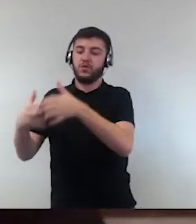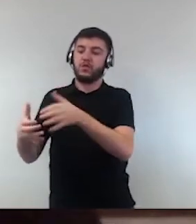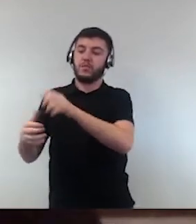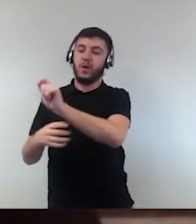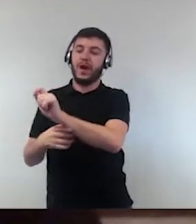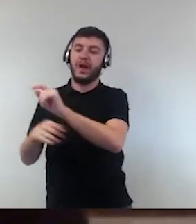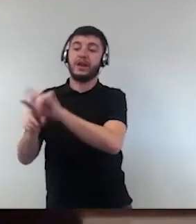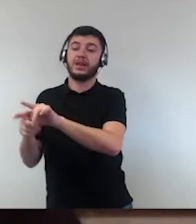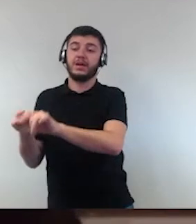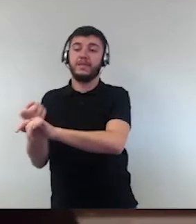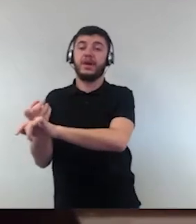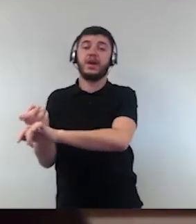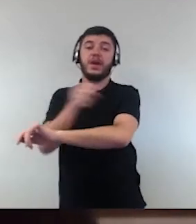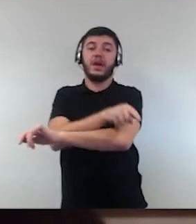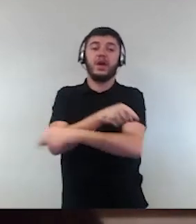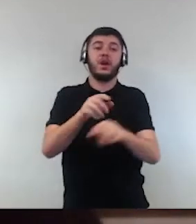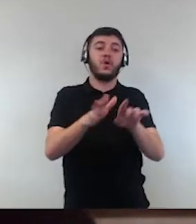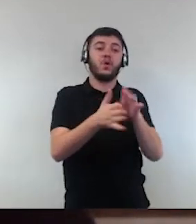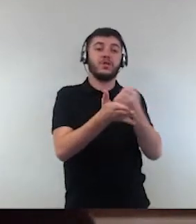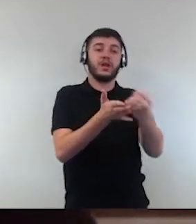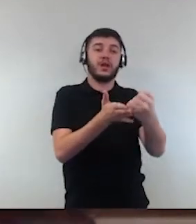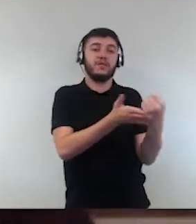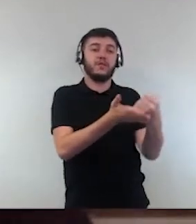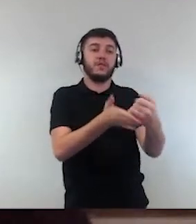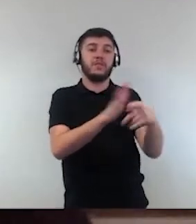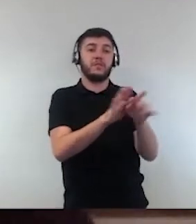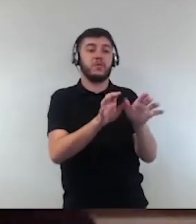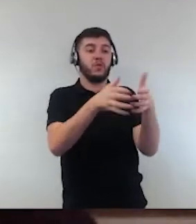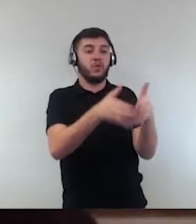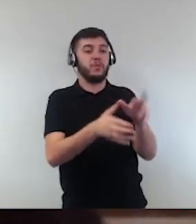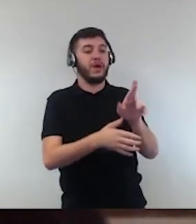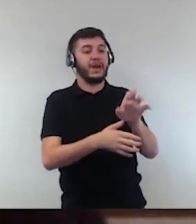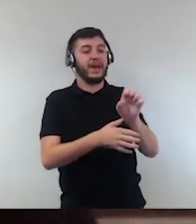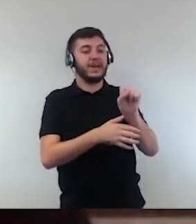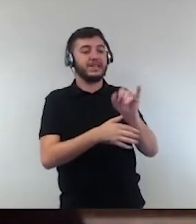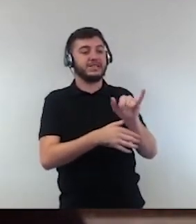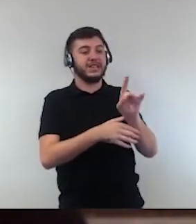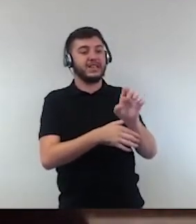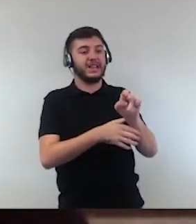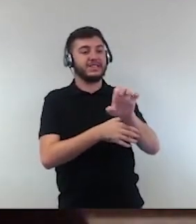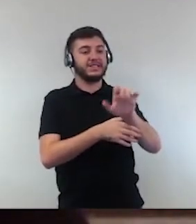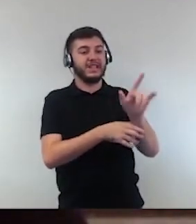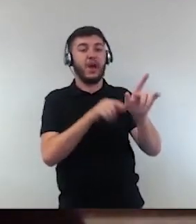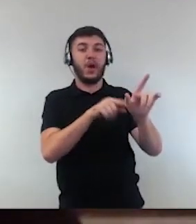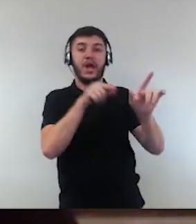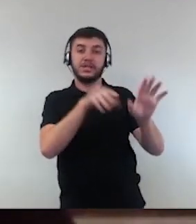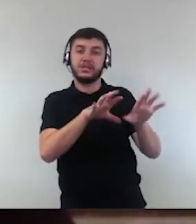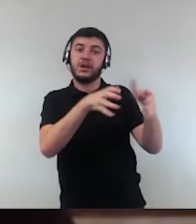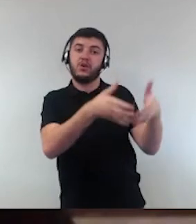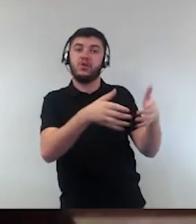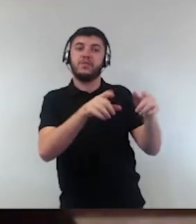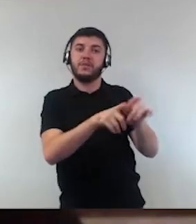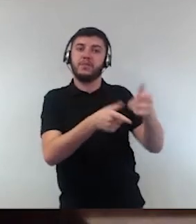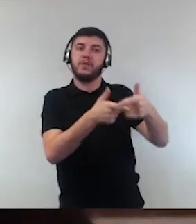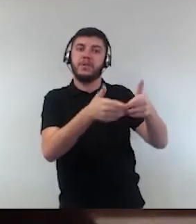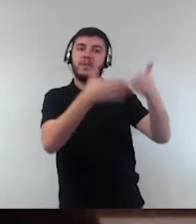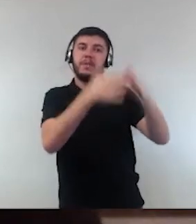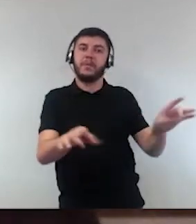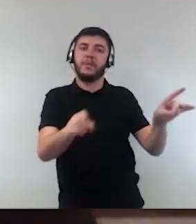de fornecimento do Grupo Residencial. Então, me parece que, em relação ao Grupo Residencial, esse problema foi